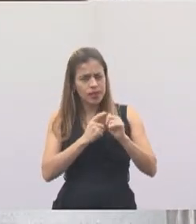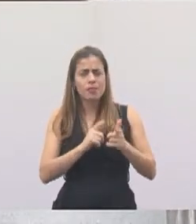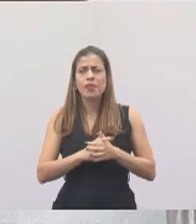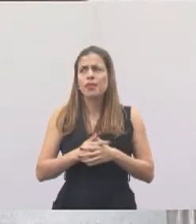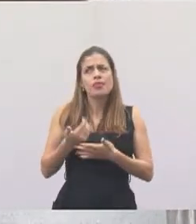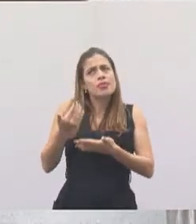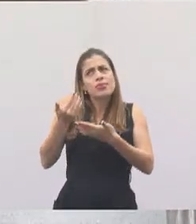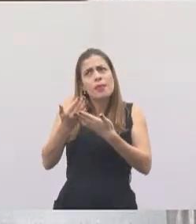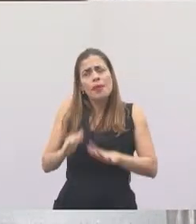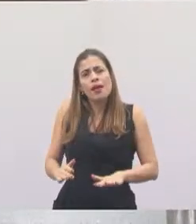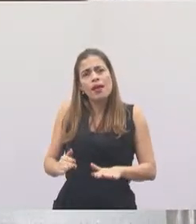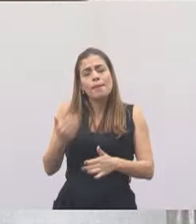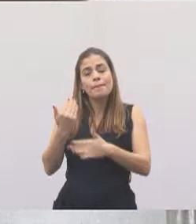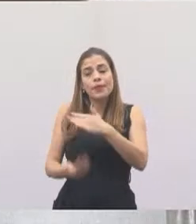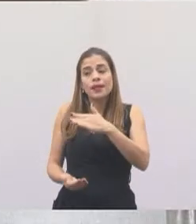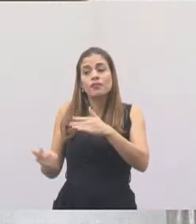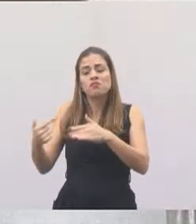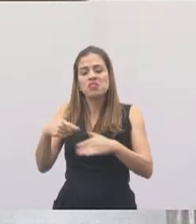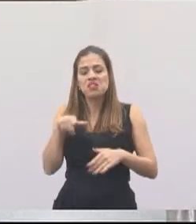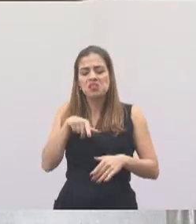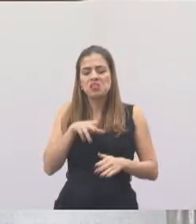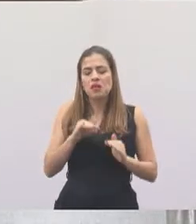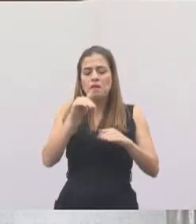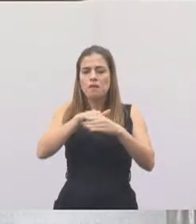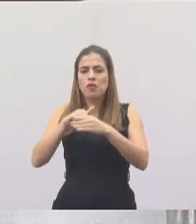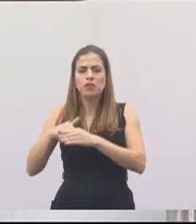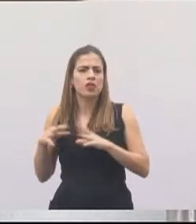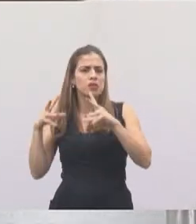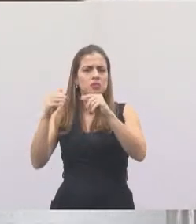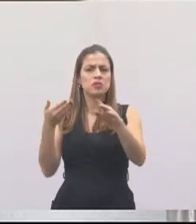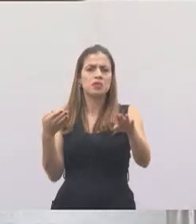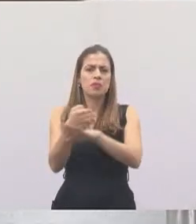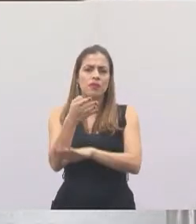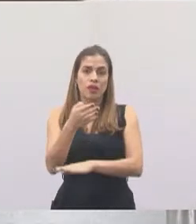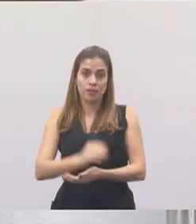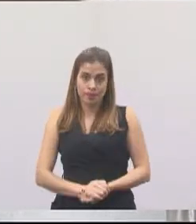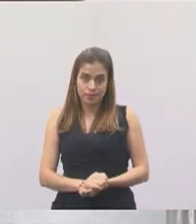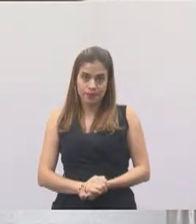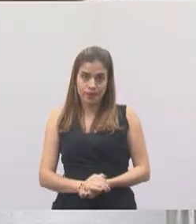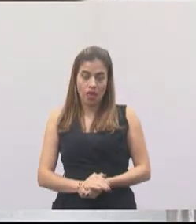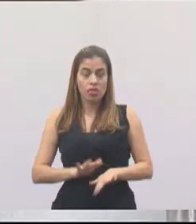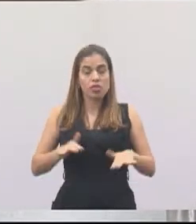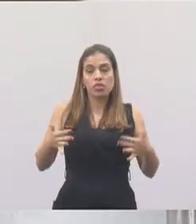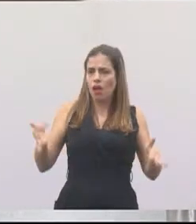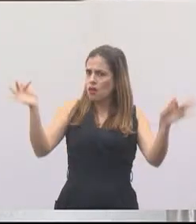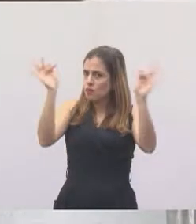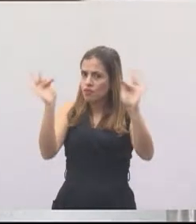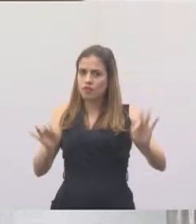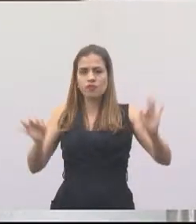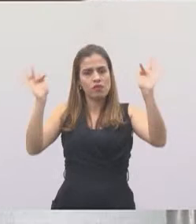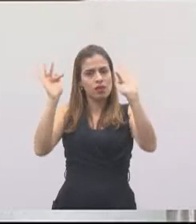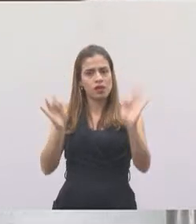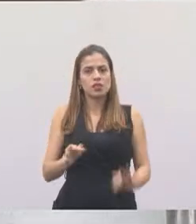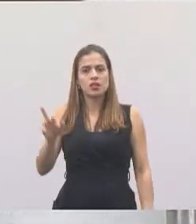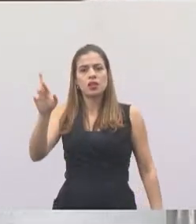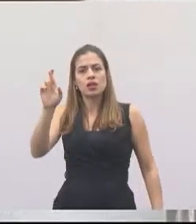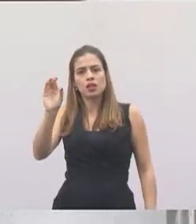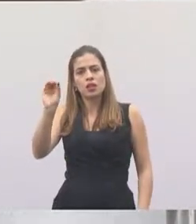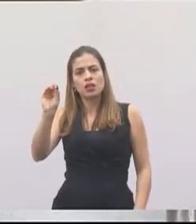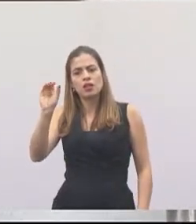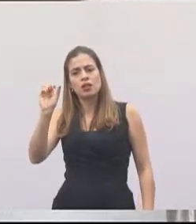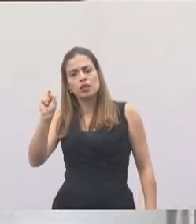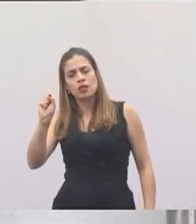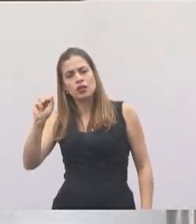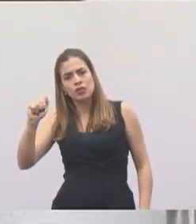possam chegar, foram decididos nesta casa e todos aprovaram. Então, eu fico muito feliz, Rosana, porque os